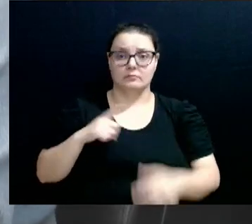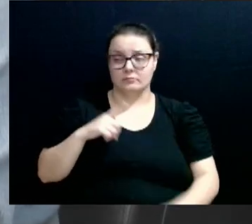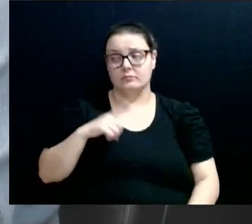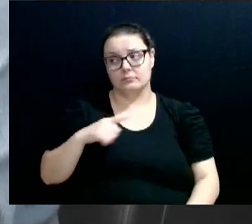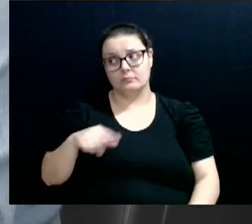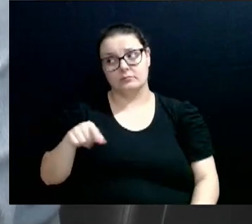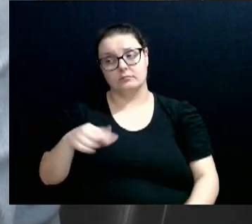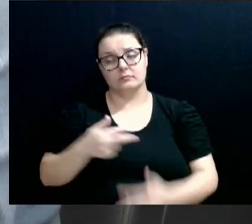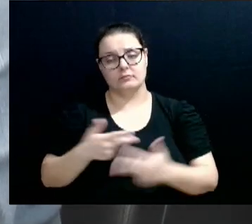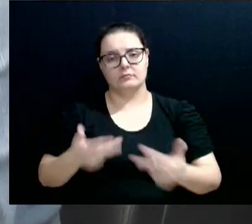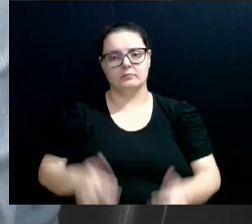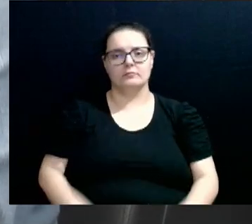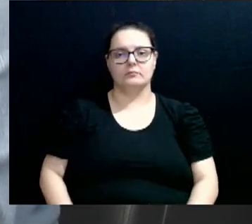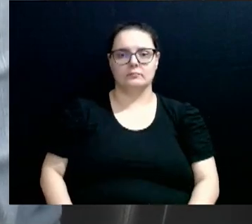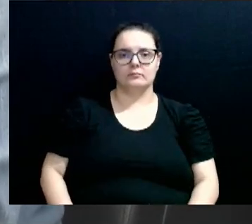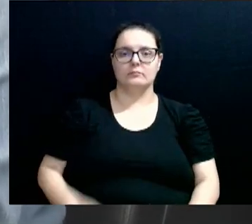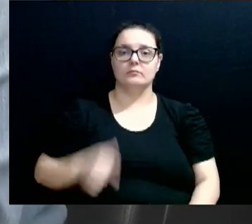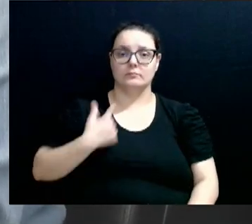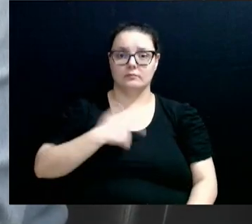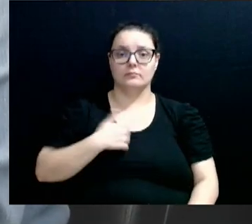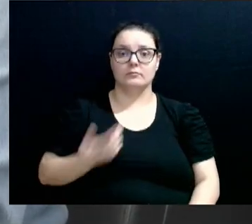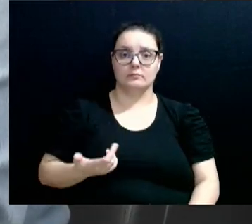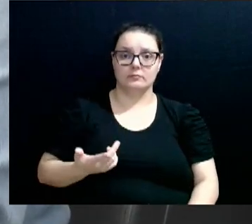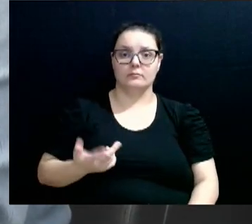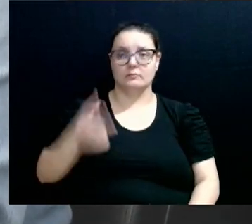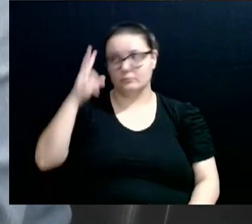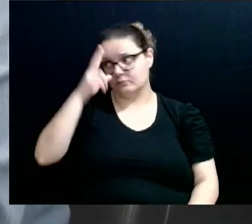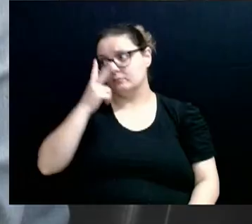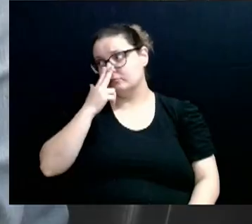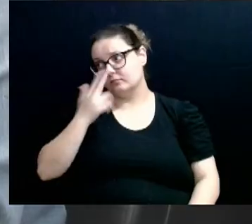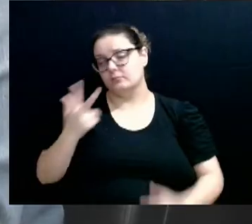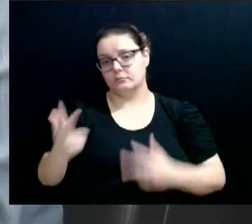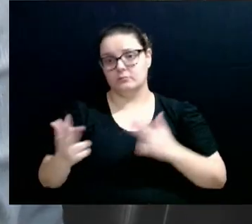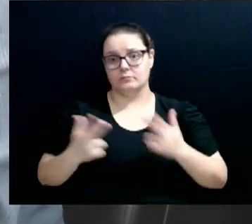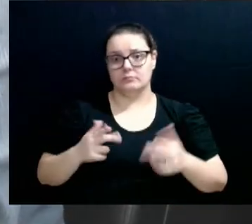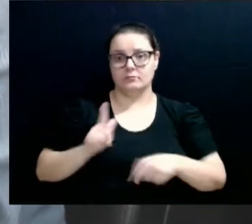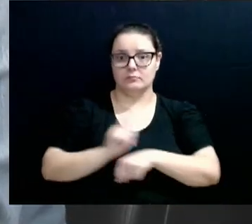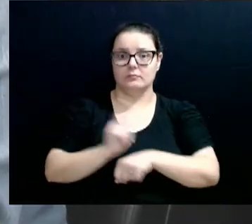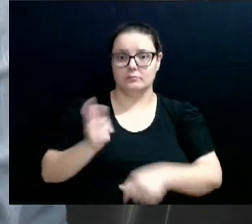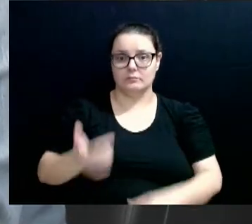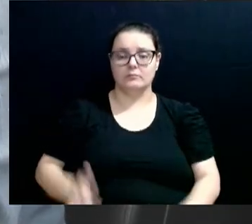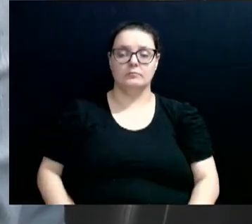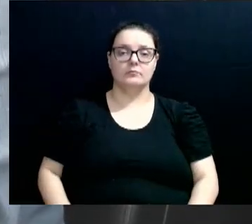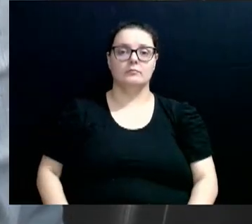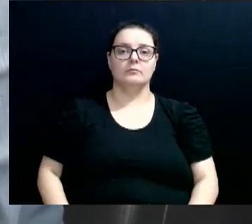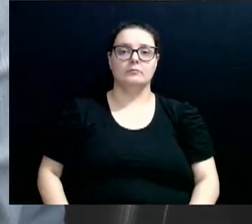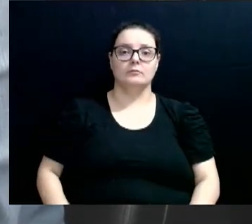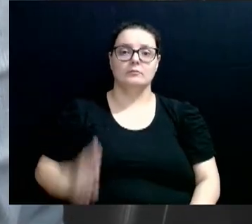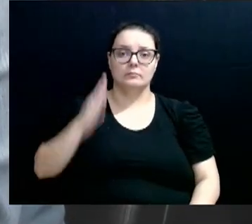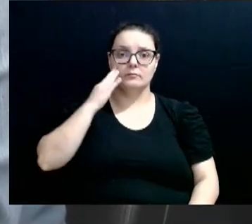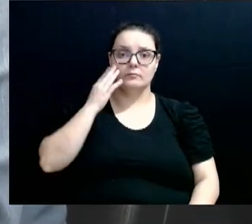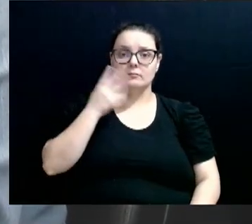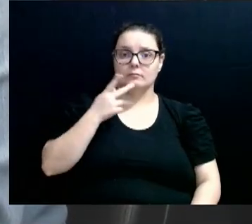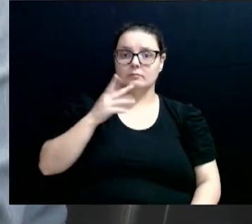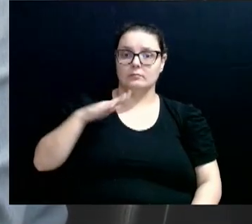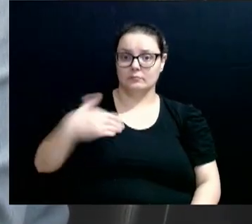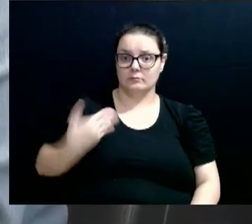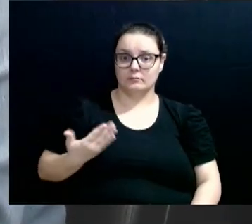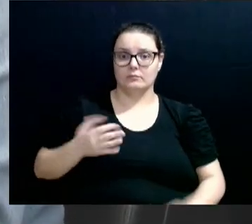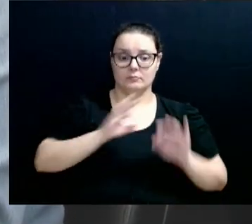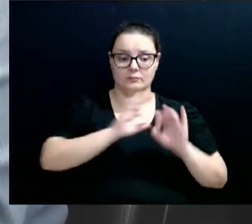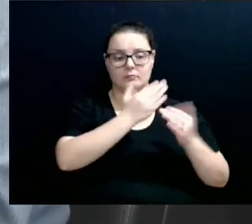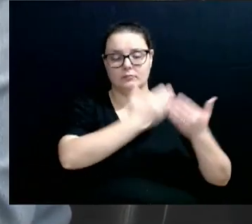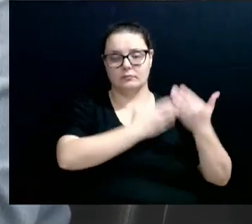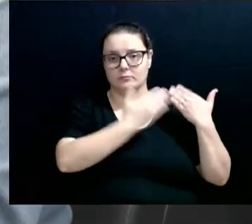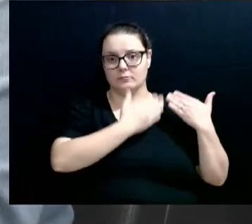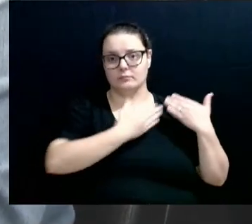a gente tem uma trajetória muito parecida, então acho que você vai entender muito o que eu vou dizer. Quando a gente vem de famílias com uma vida muito